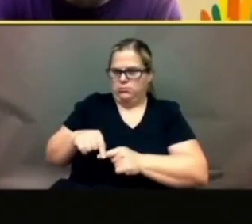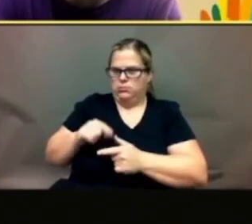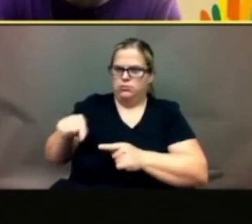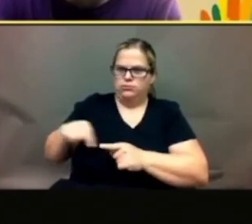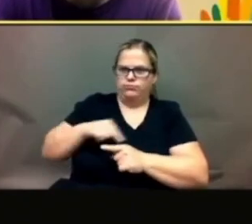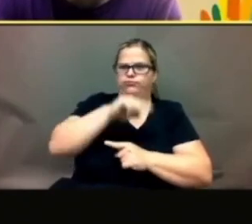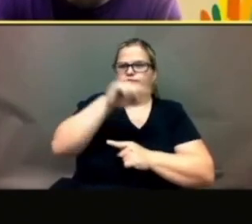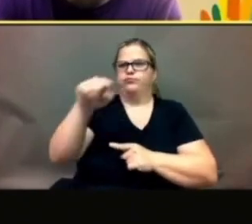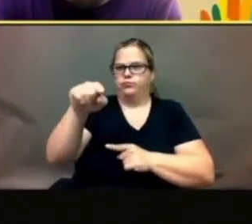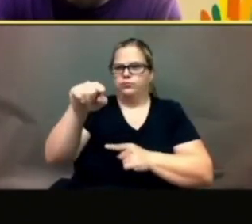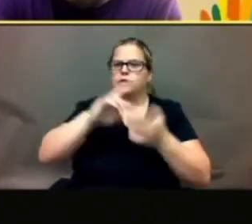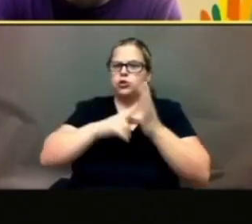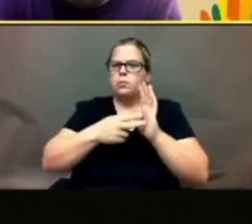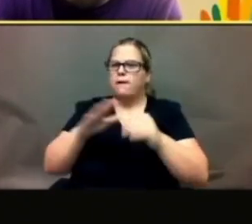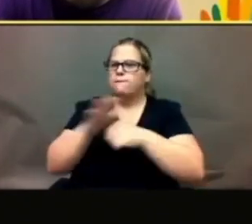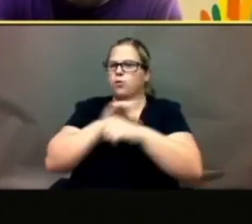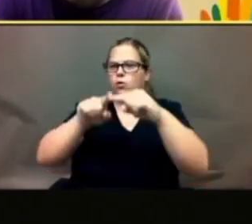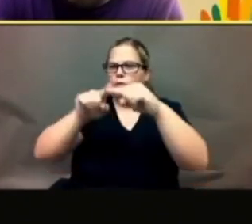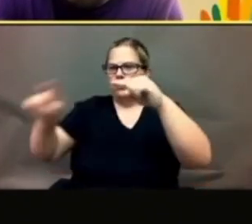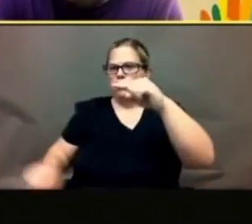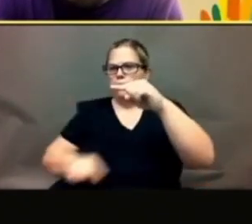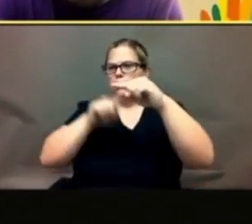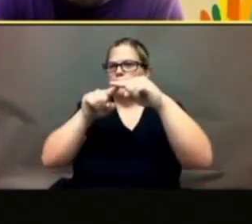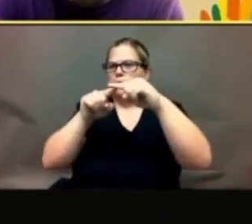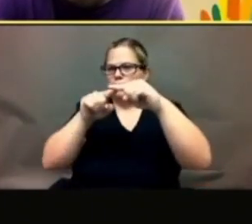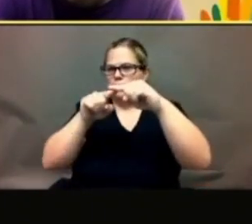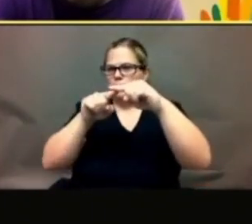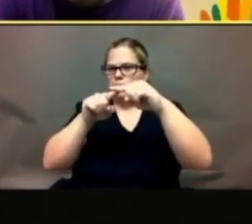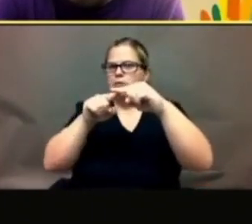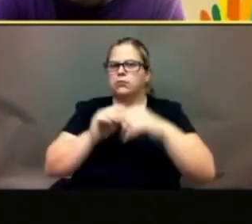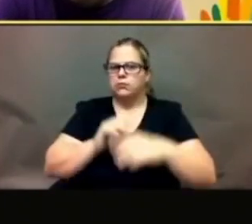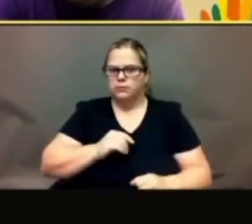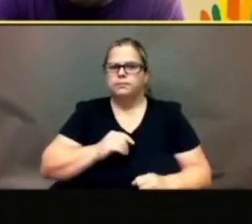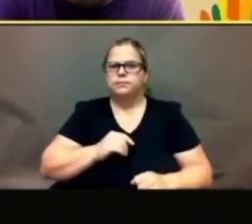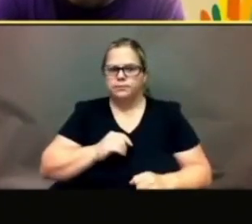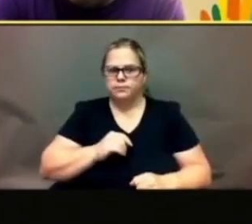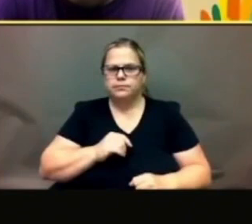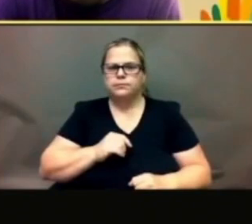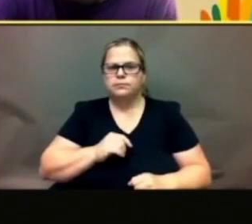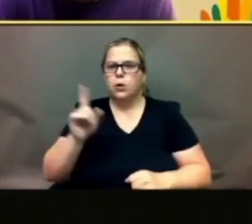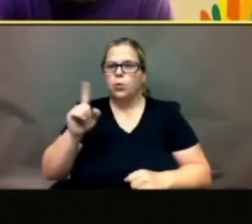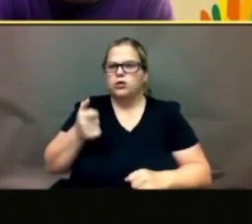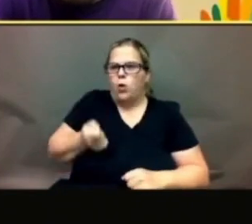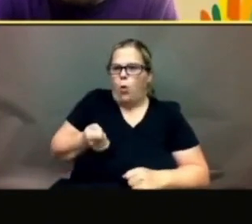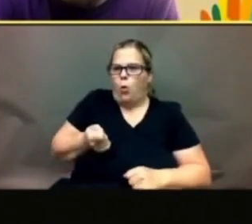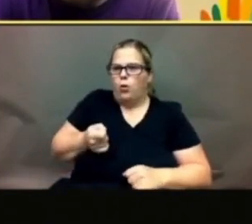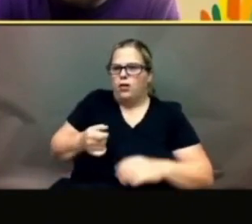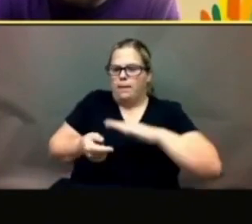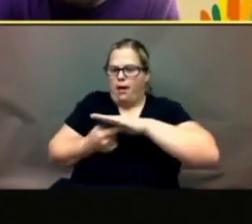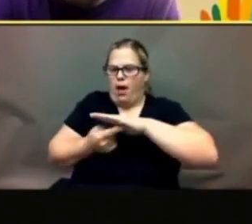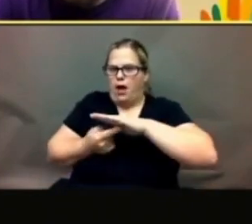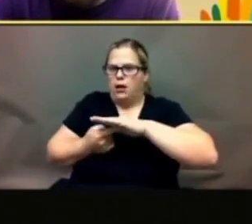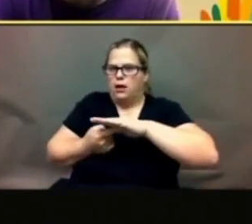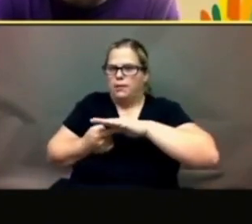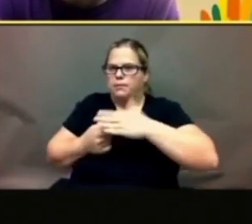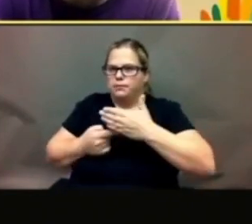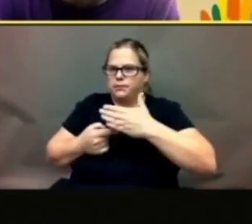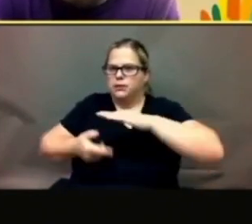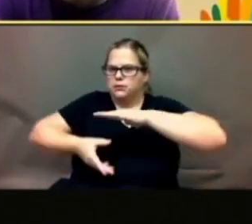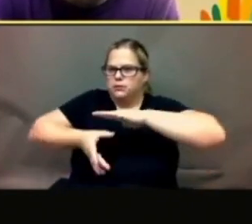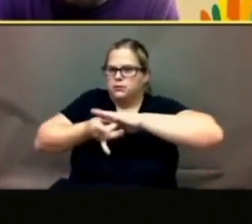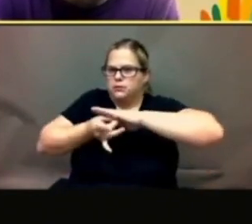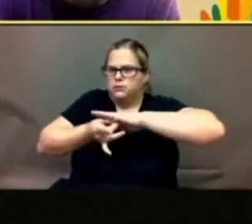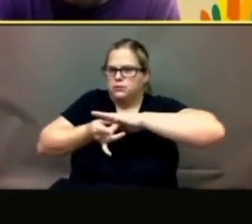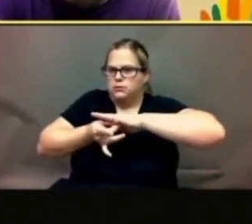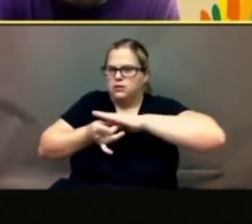voltamos para o Makemake. Então, nós temos ali um loop entre o Makemake e a banana que está conectada